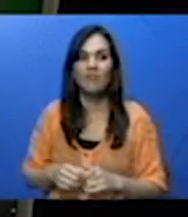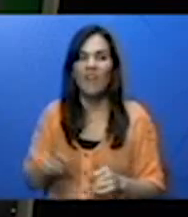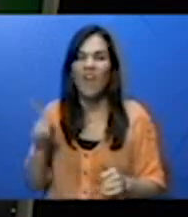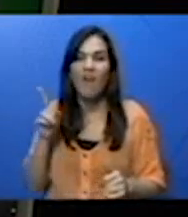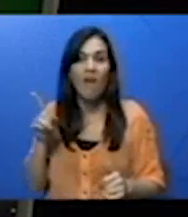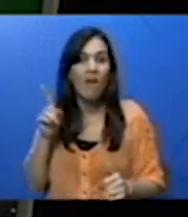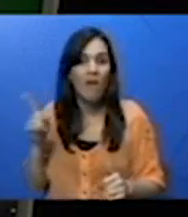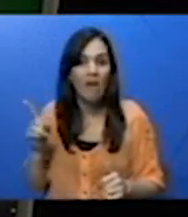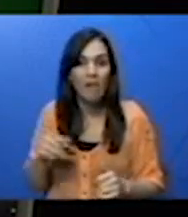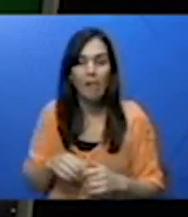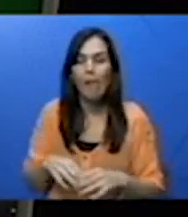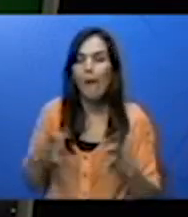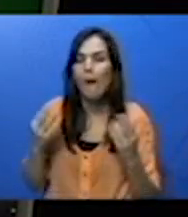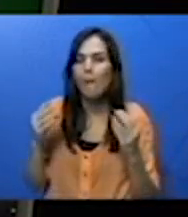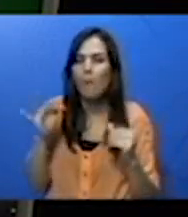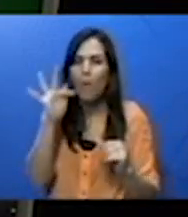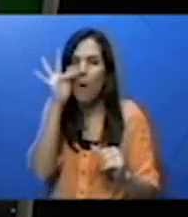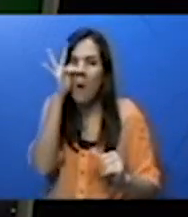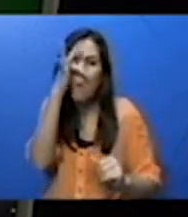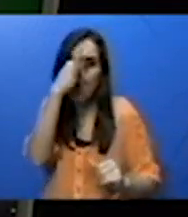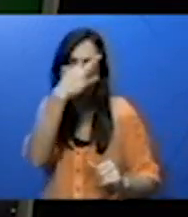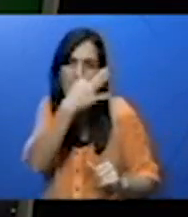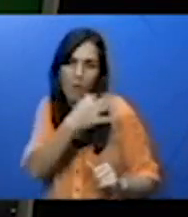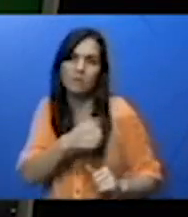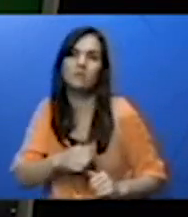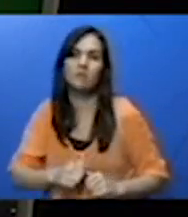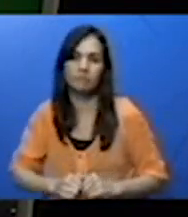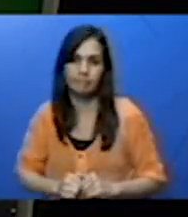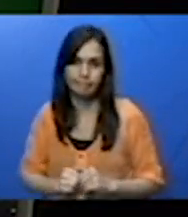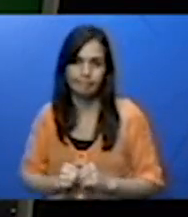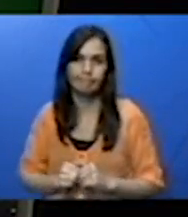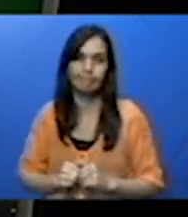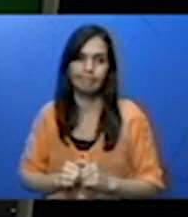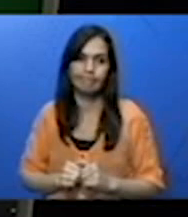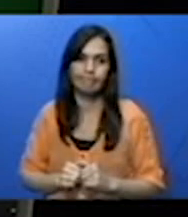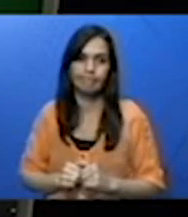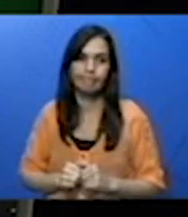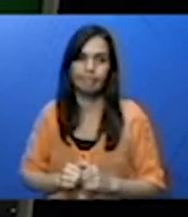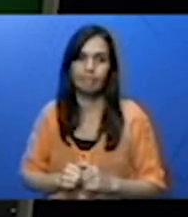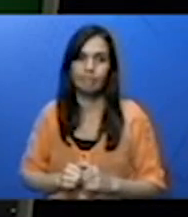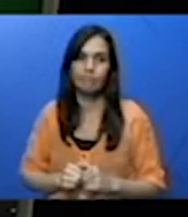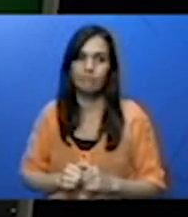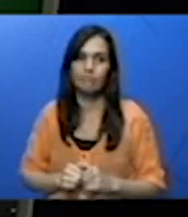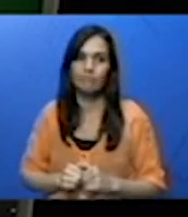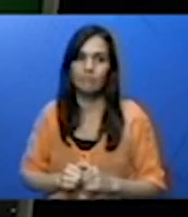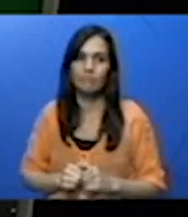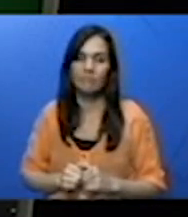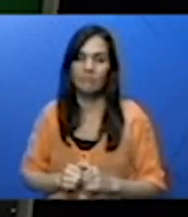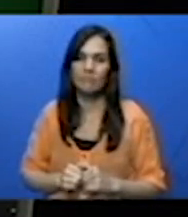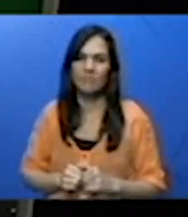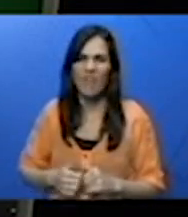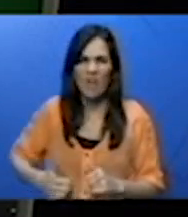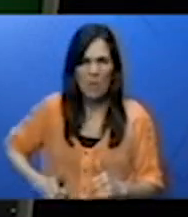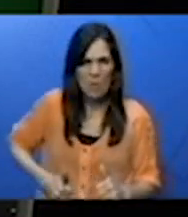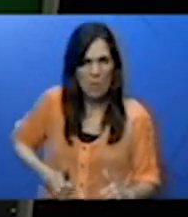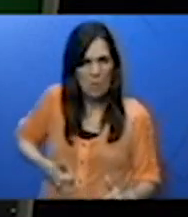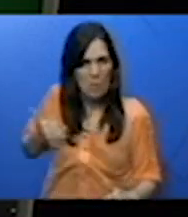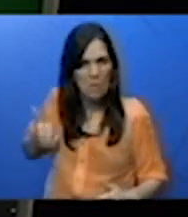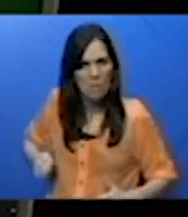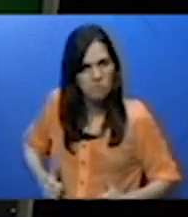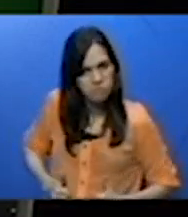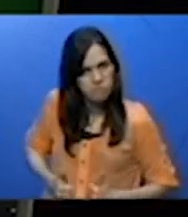Zombeteira e toda prosa, como disse, ela é teimosa, encherida,